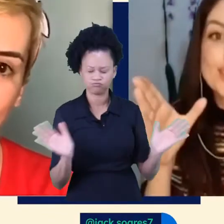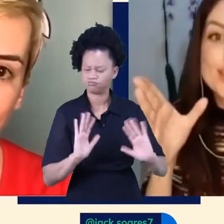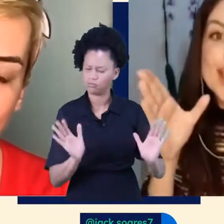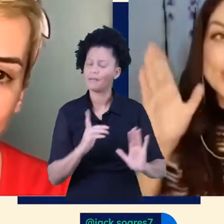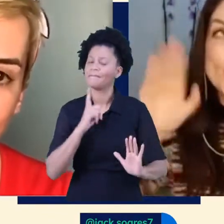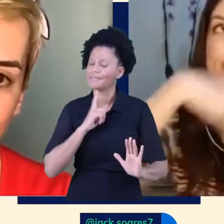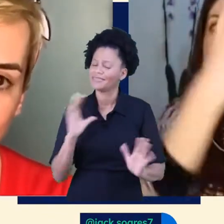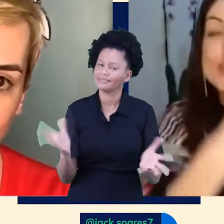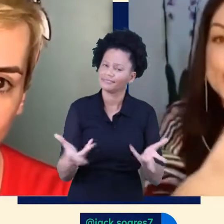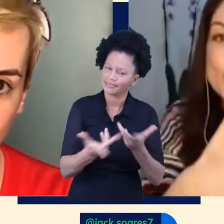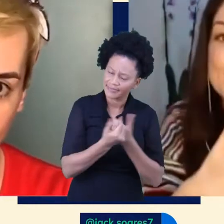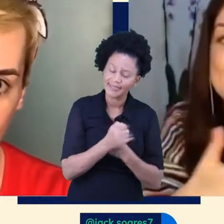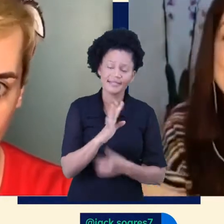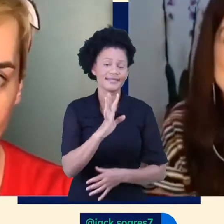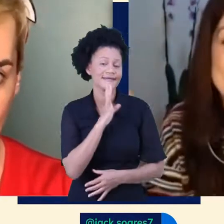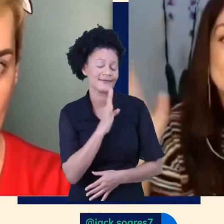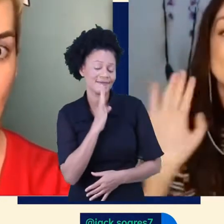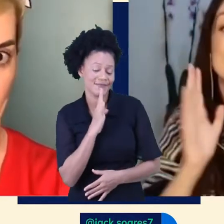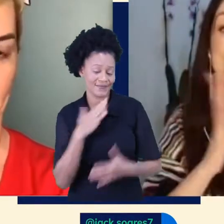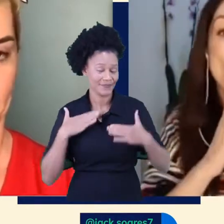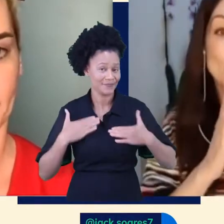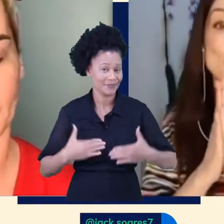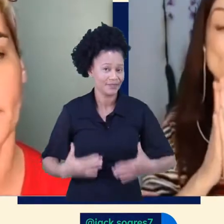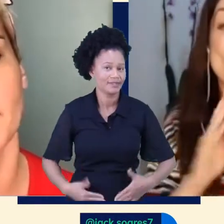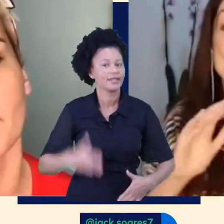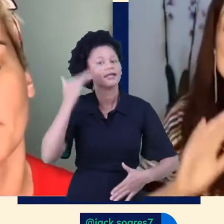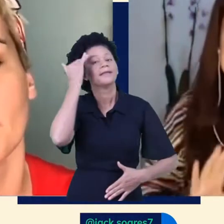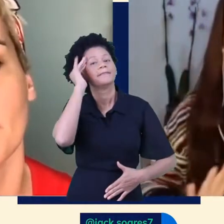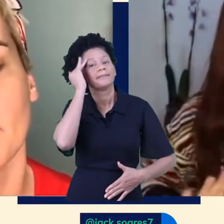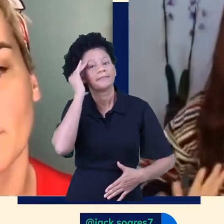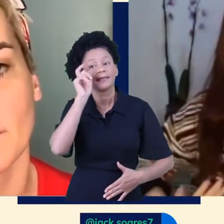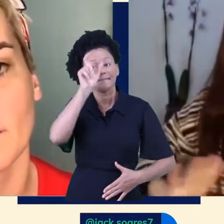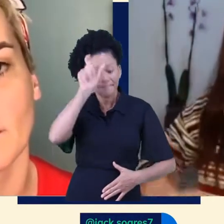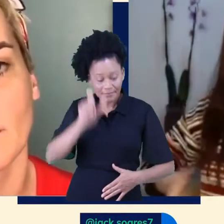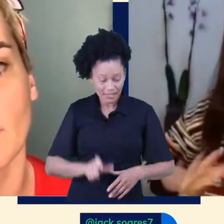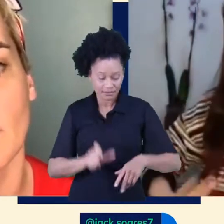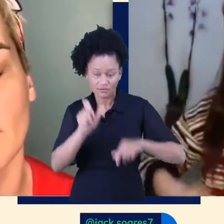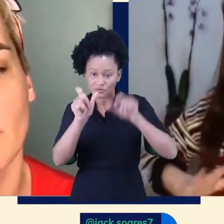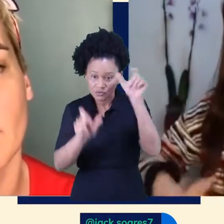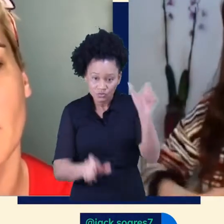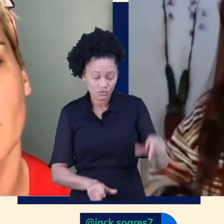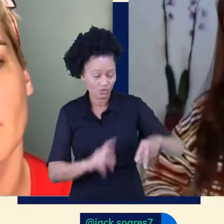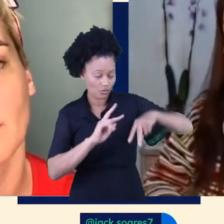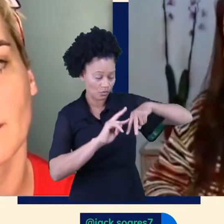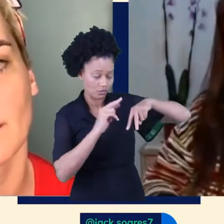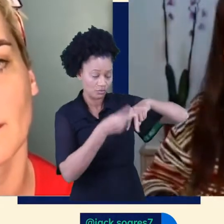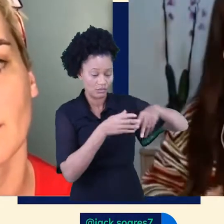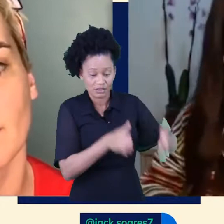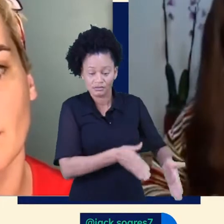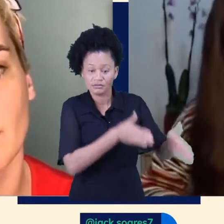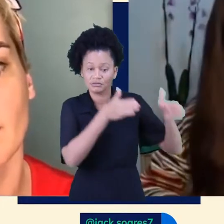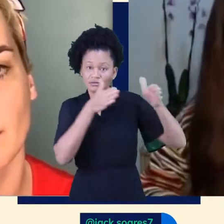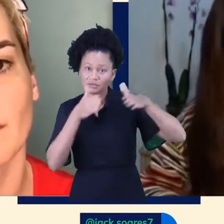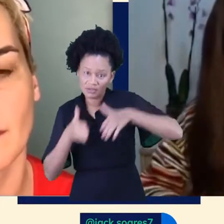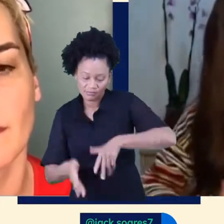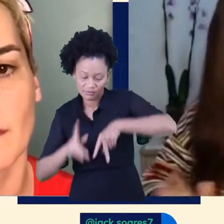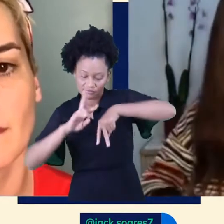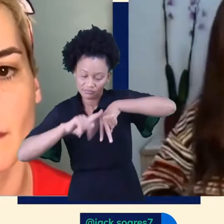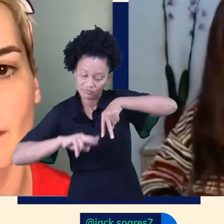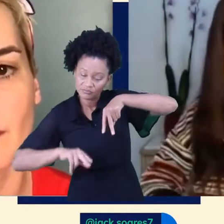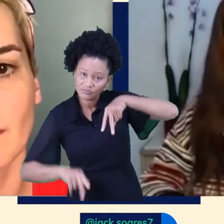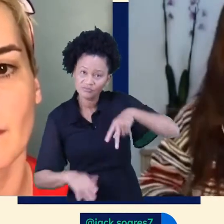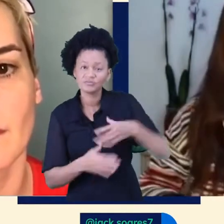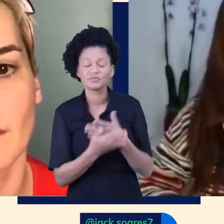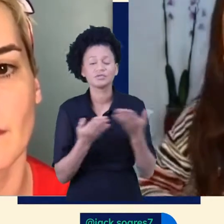pessoas intersexo, para depois a gente passar para gênero, olha só, quando o bebê está se desenvolvendo na barriga da gestante, da